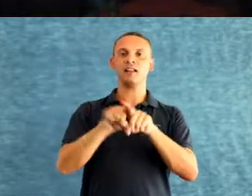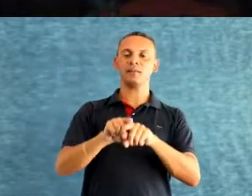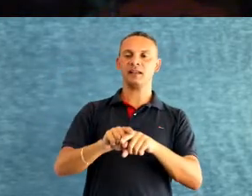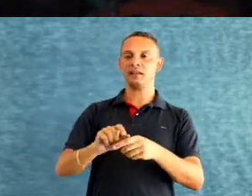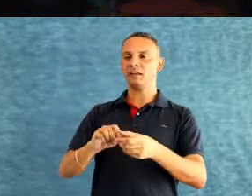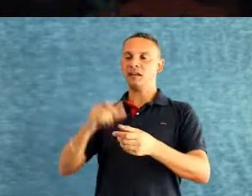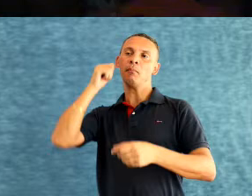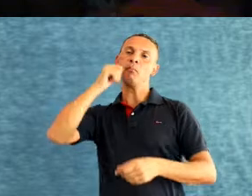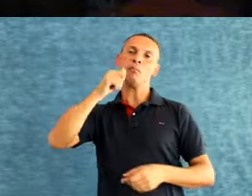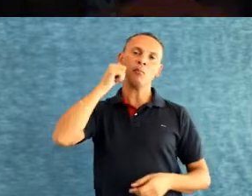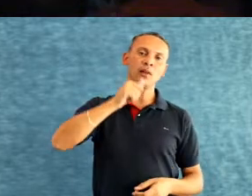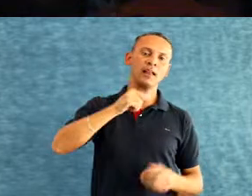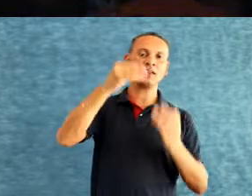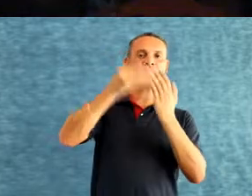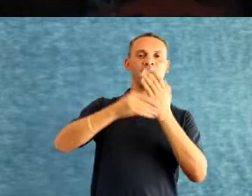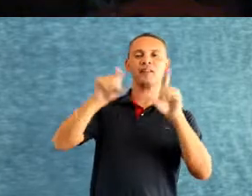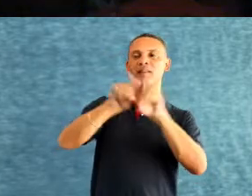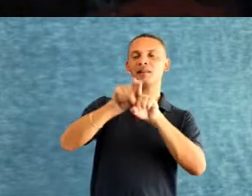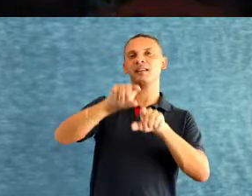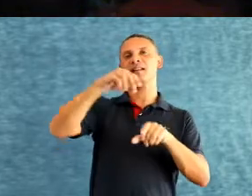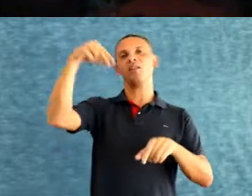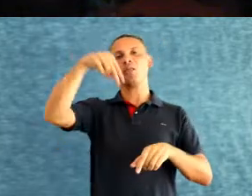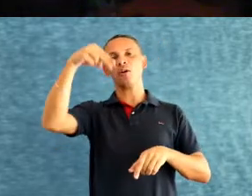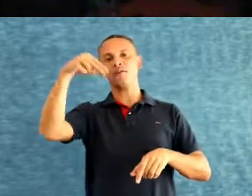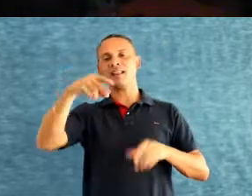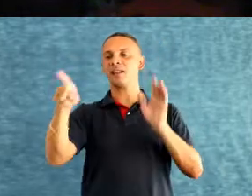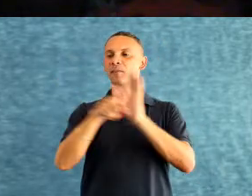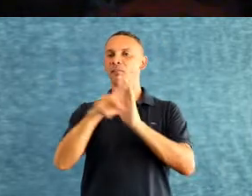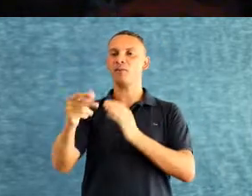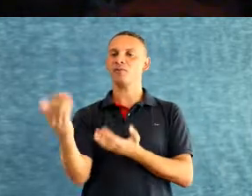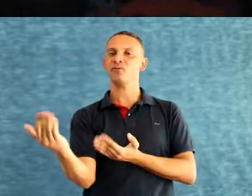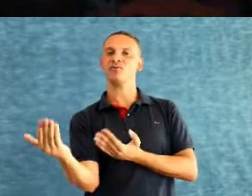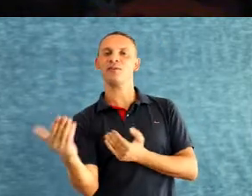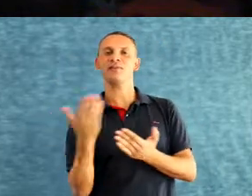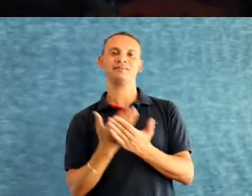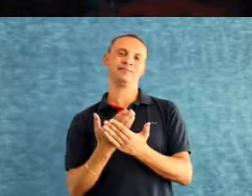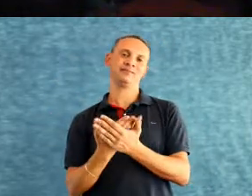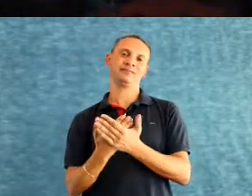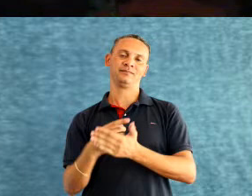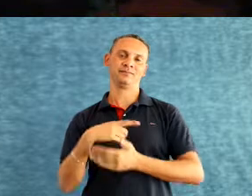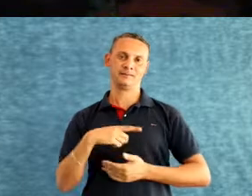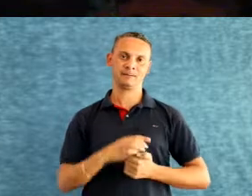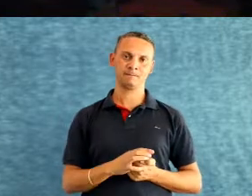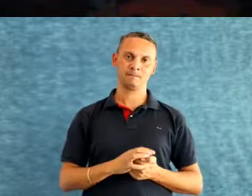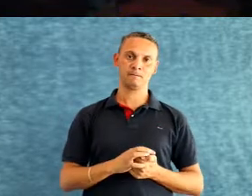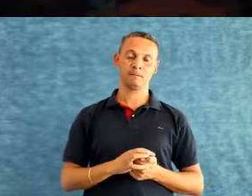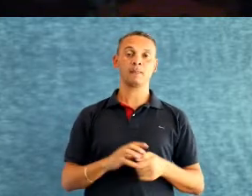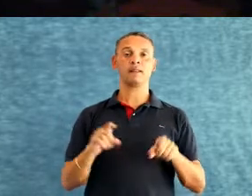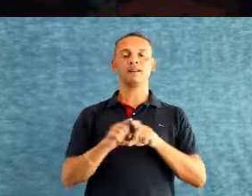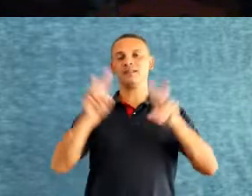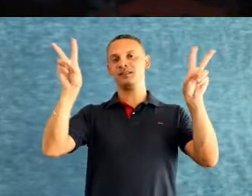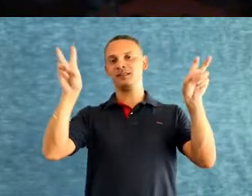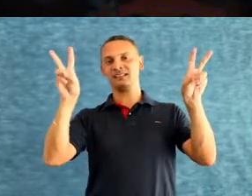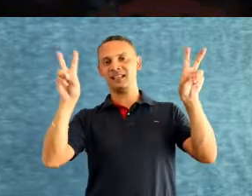A Mulher, além de novelas dedicadas às jovens estudantes do seu colégio. Em Opúsculo Humanitário, por